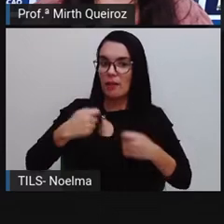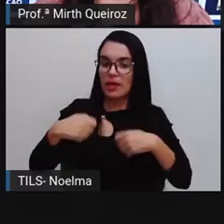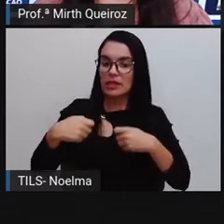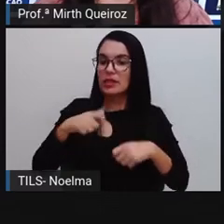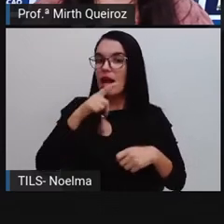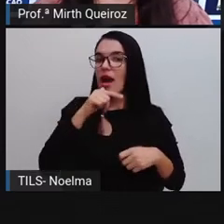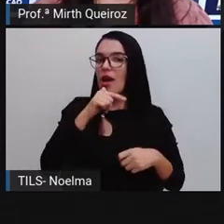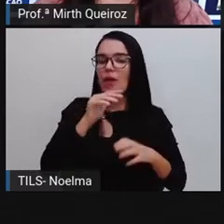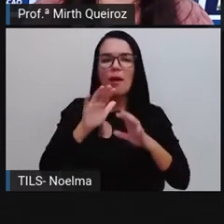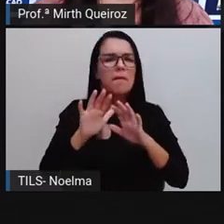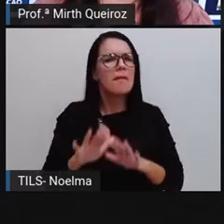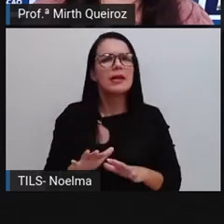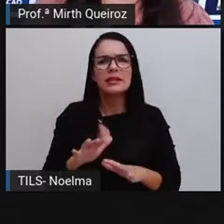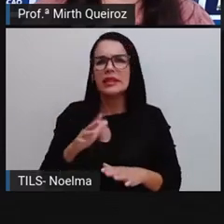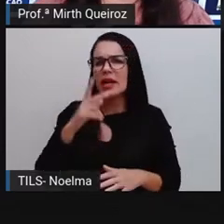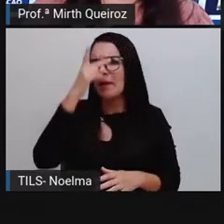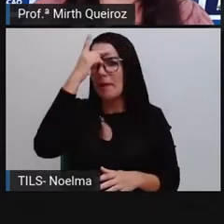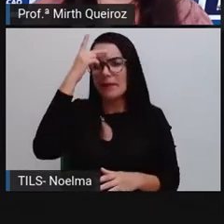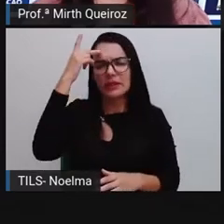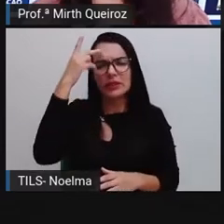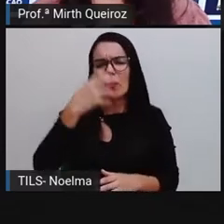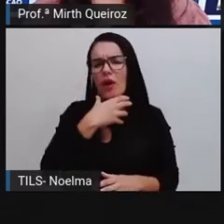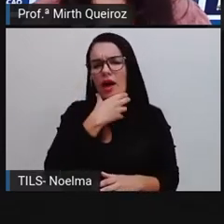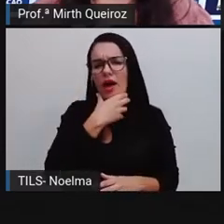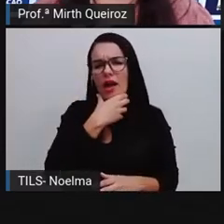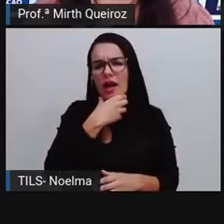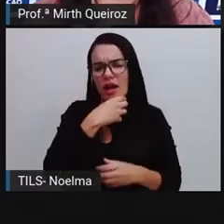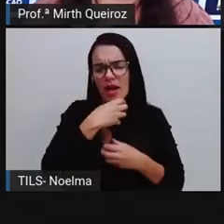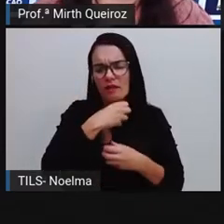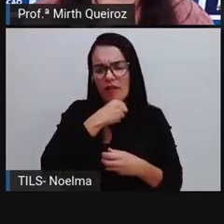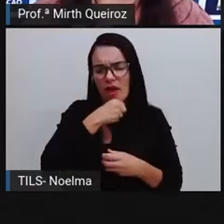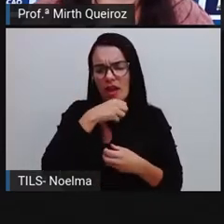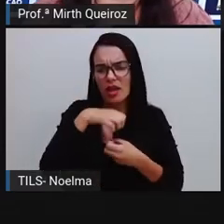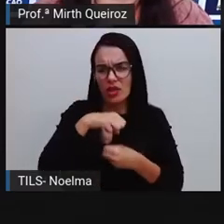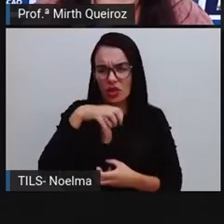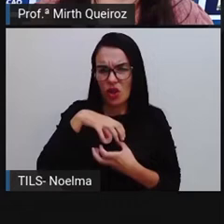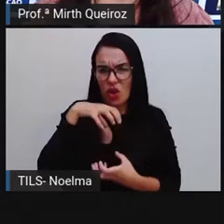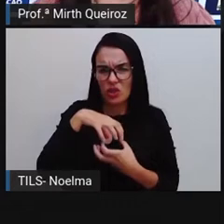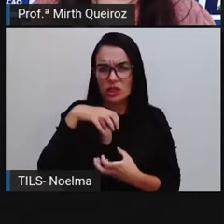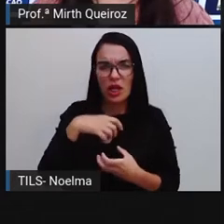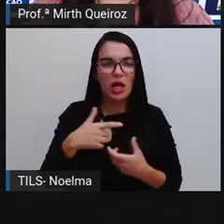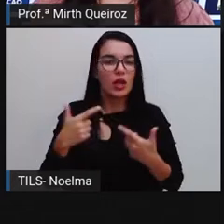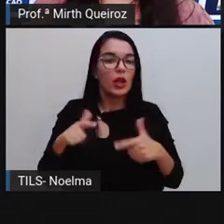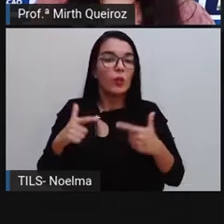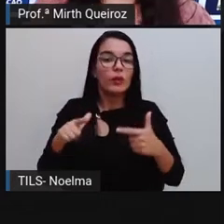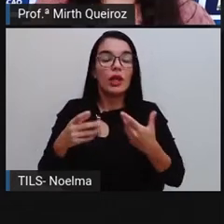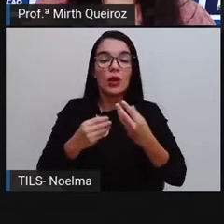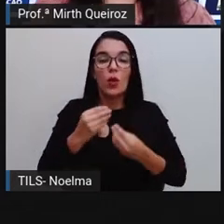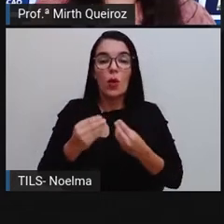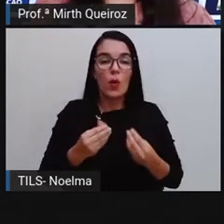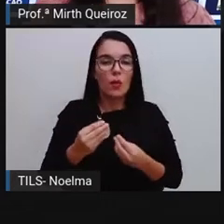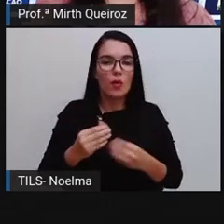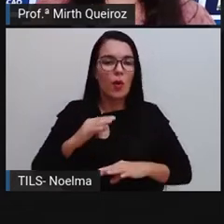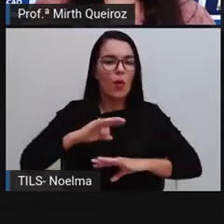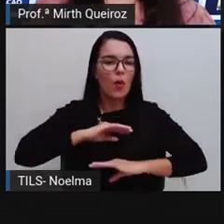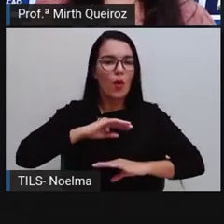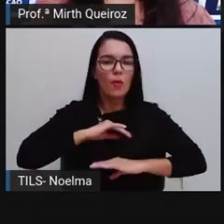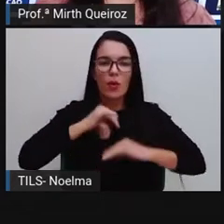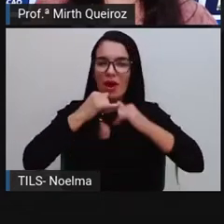aí se um idoso fosse tomar água só quando ele sentisse sede. Não iria funcionar, né? E outra coisa, nosso